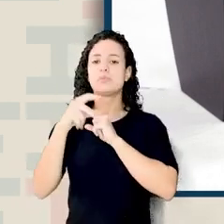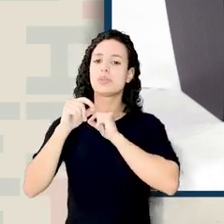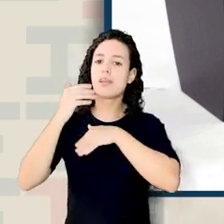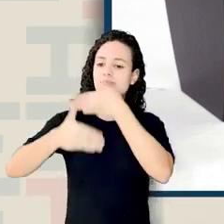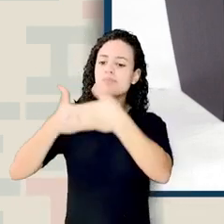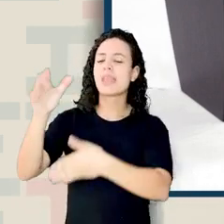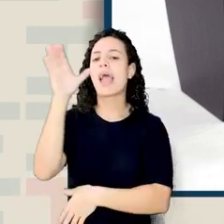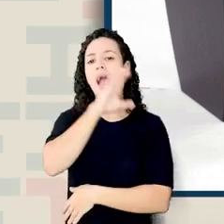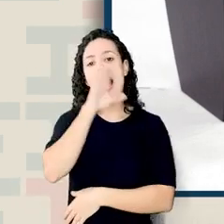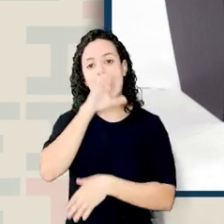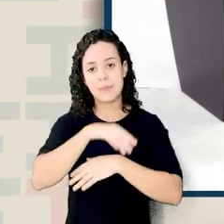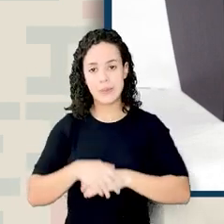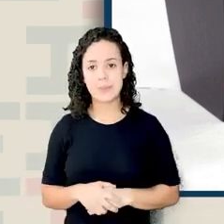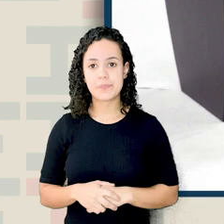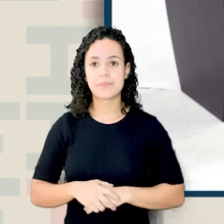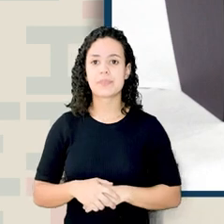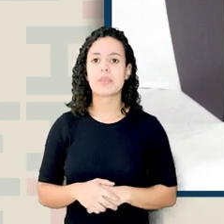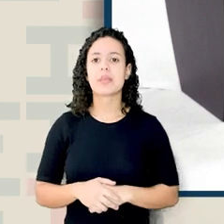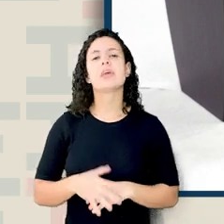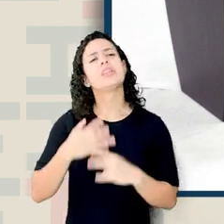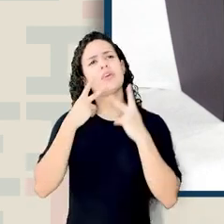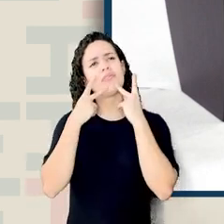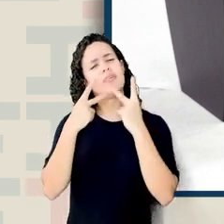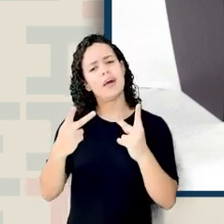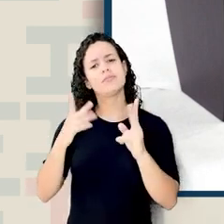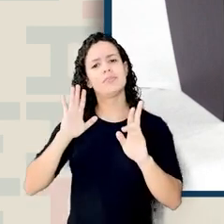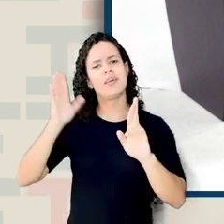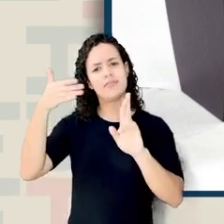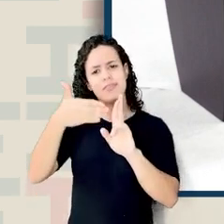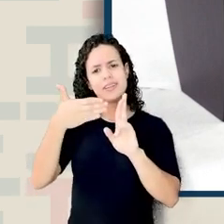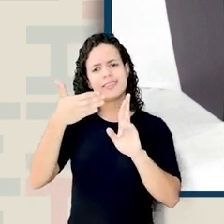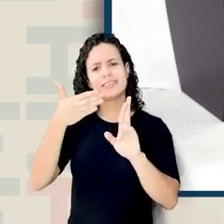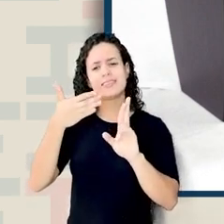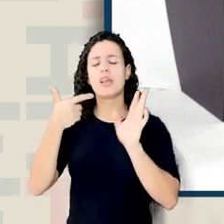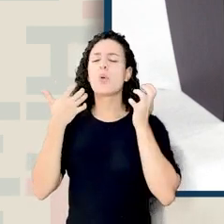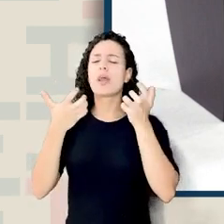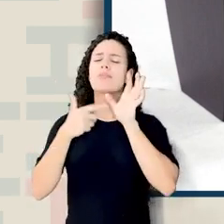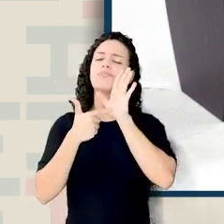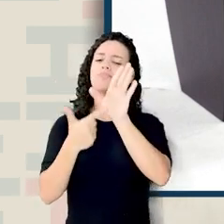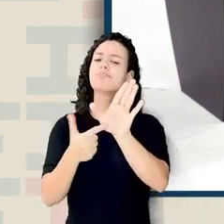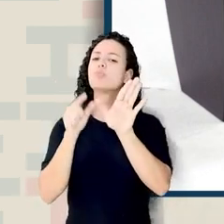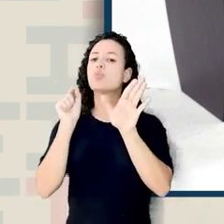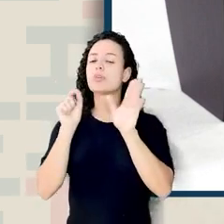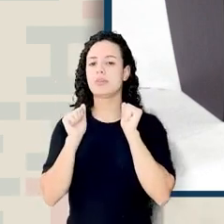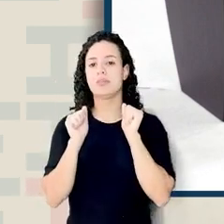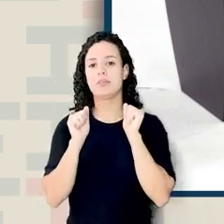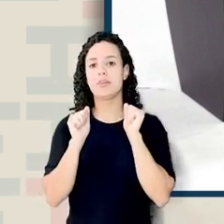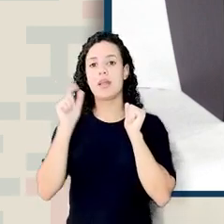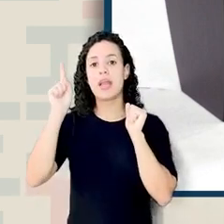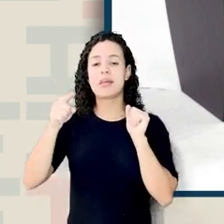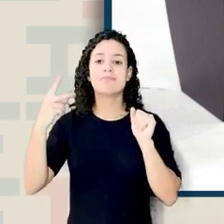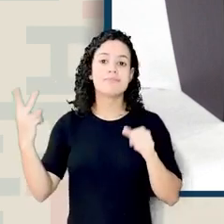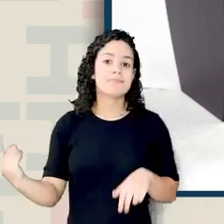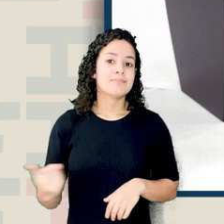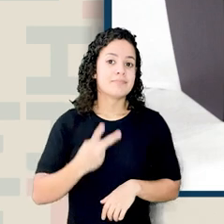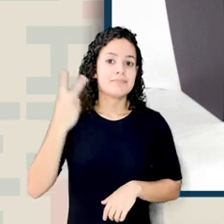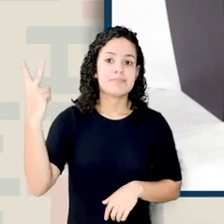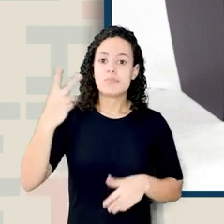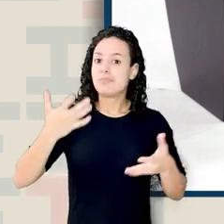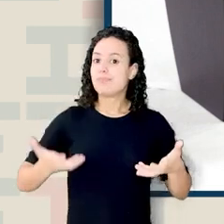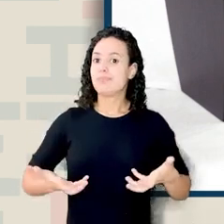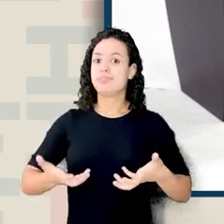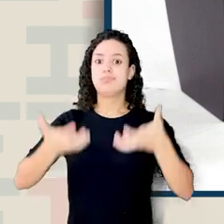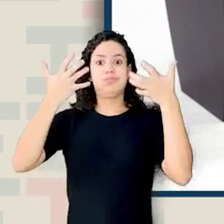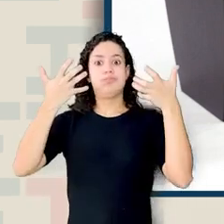mais acelerado. Quando eu digo essas referências, o que eu quero mostrar é o tamanho da riqueza que nós